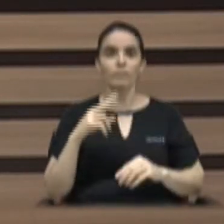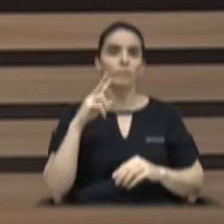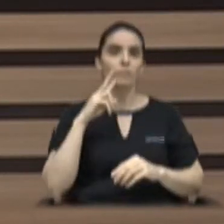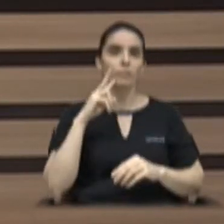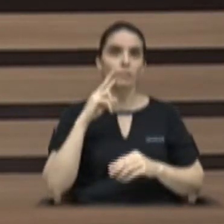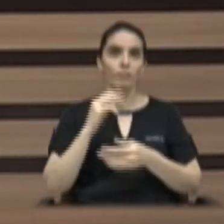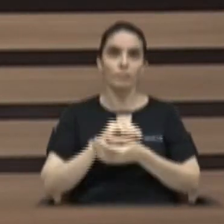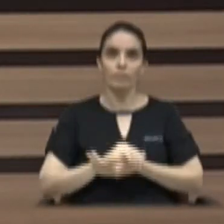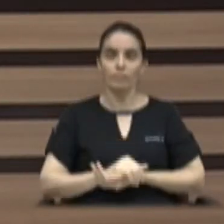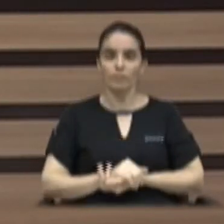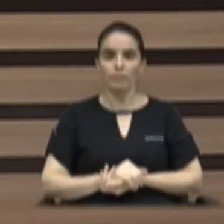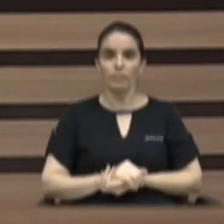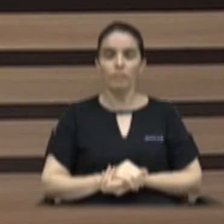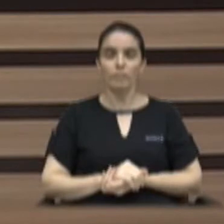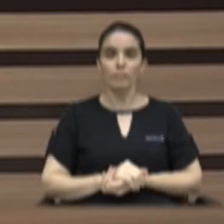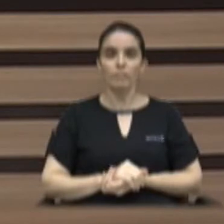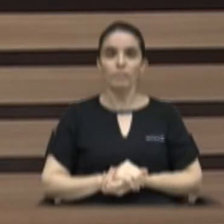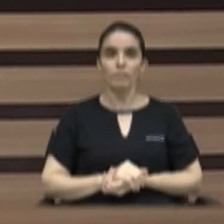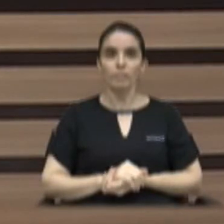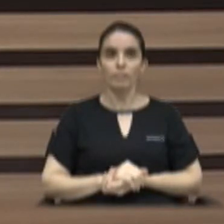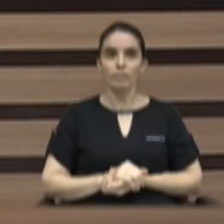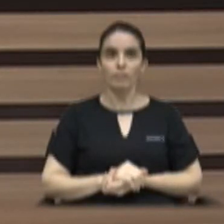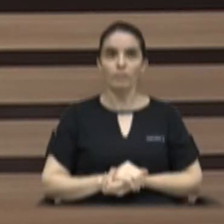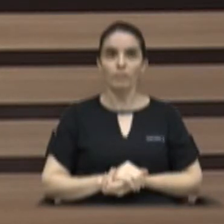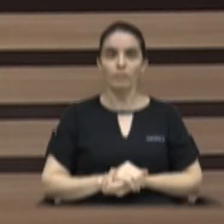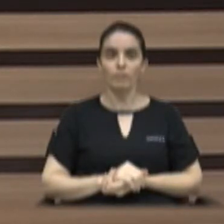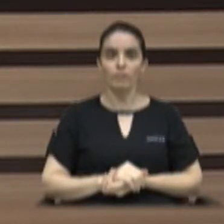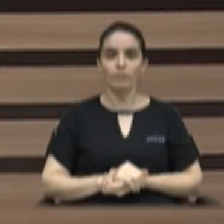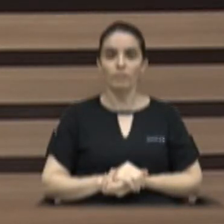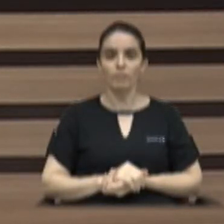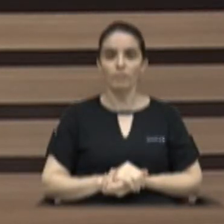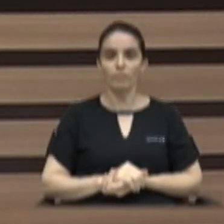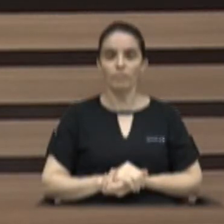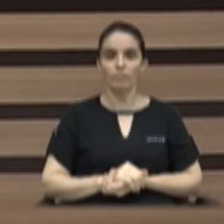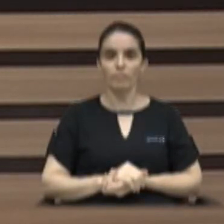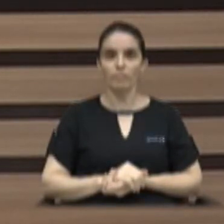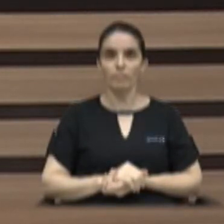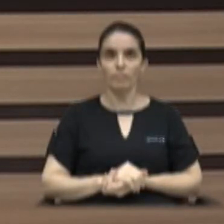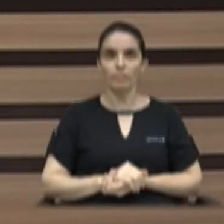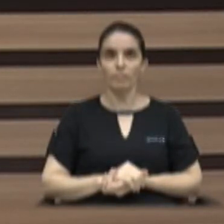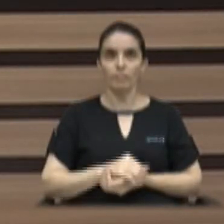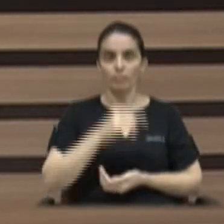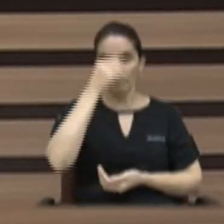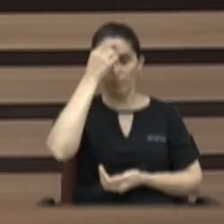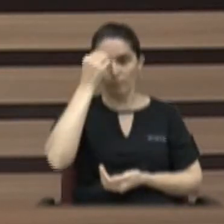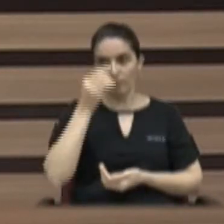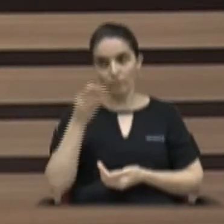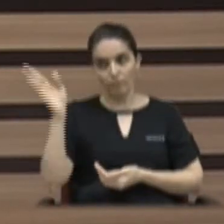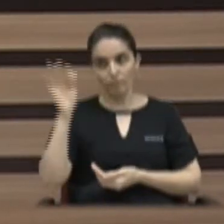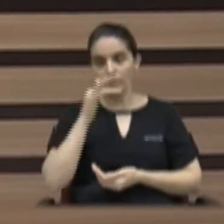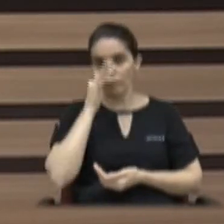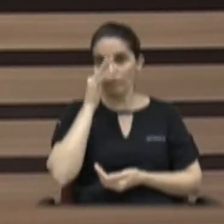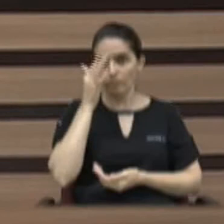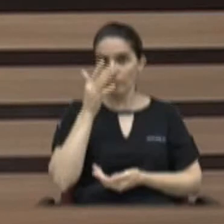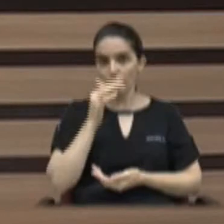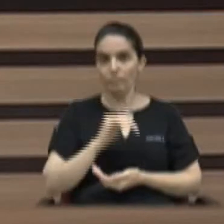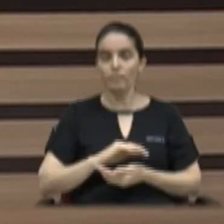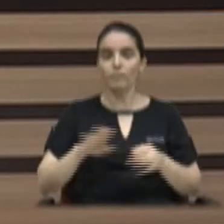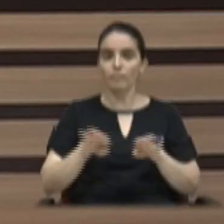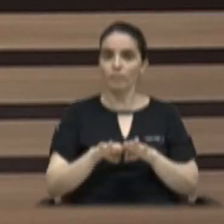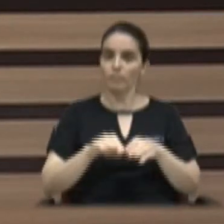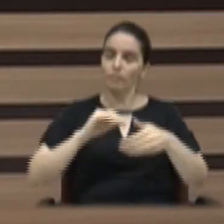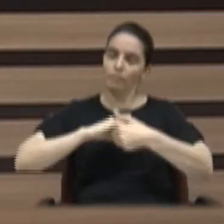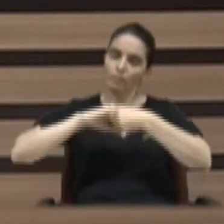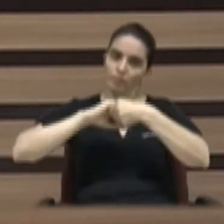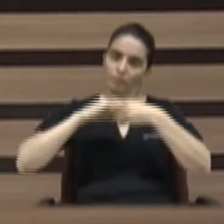do vereador Rafael Camargo. Não, acabei sendo interrompido a hora que eu fui pegar o presente. Também dar os parabéns a todas